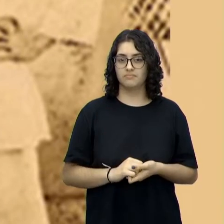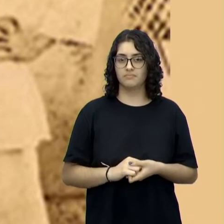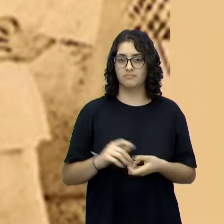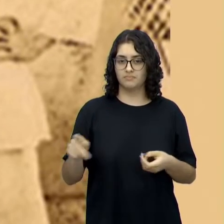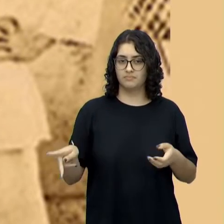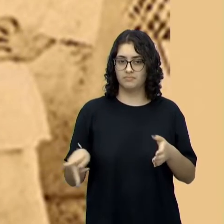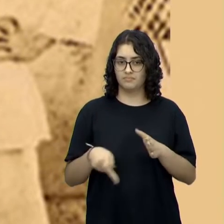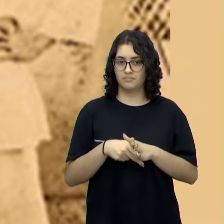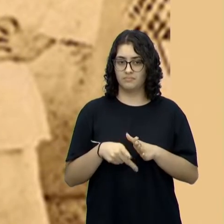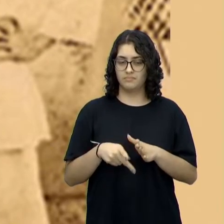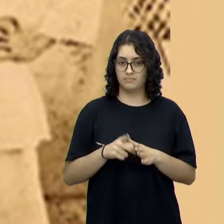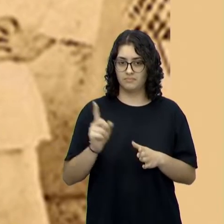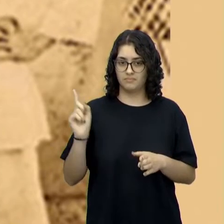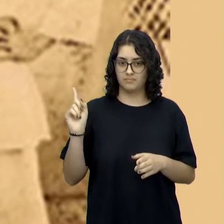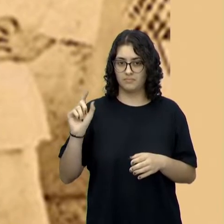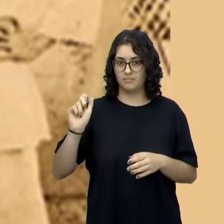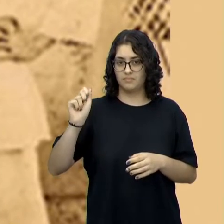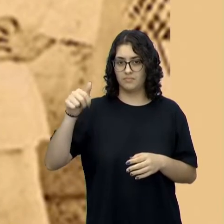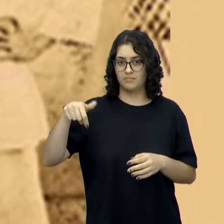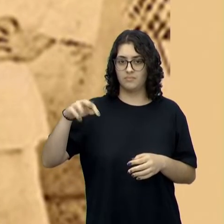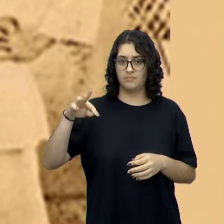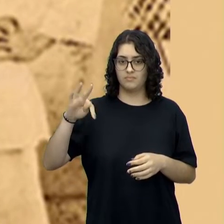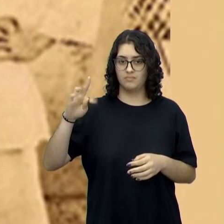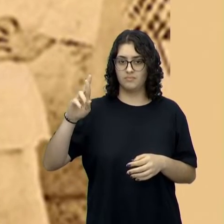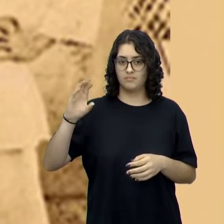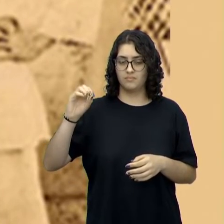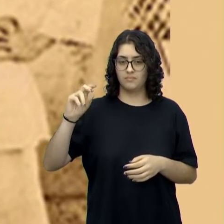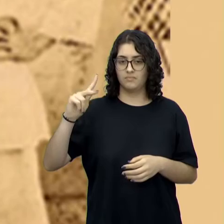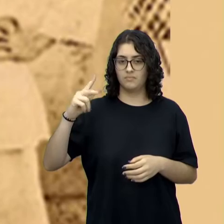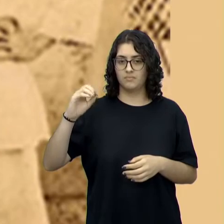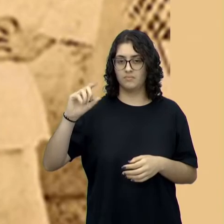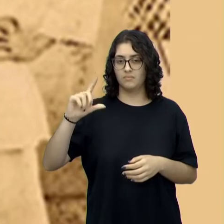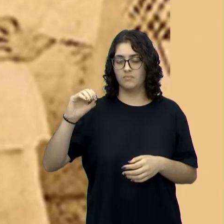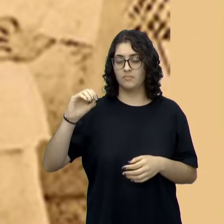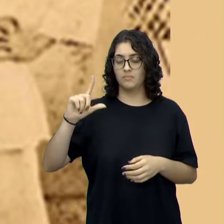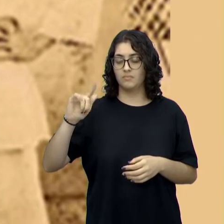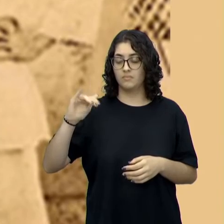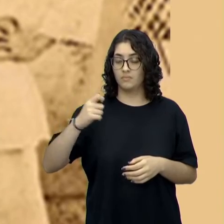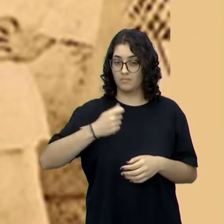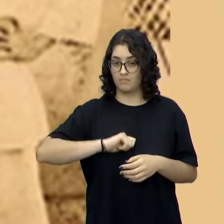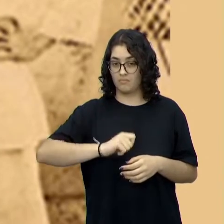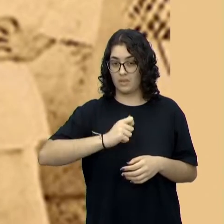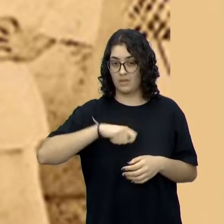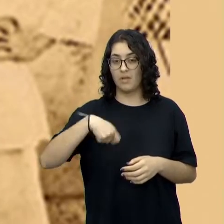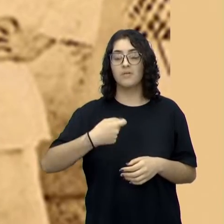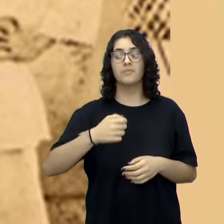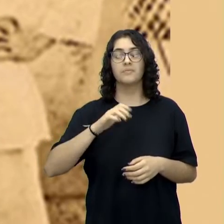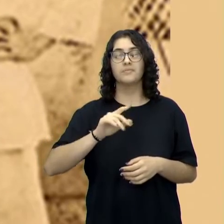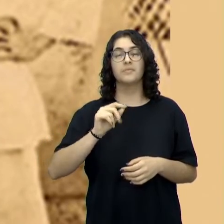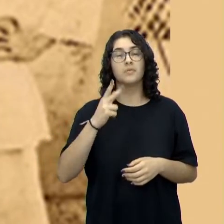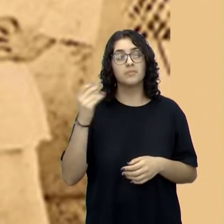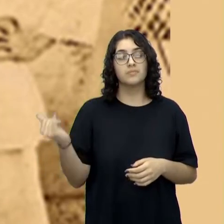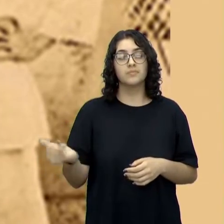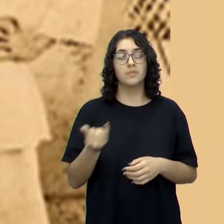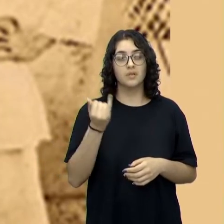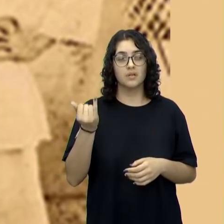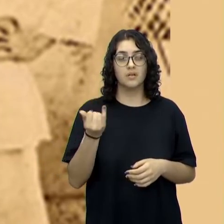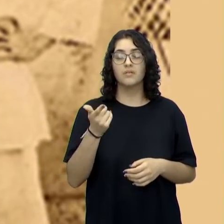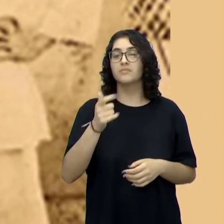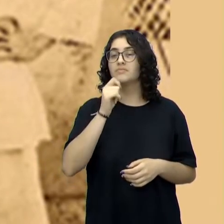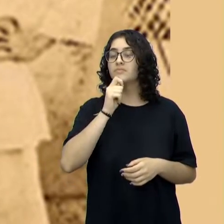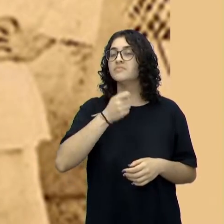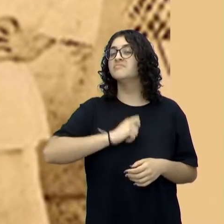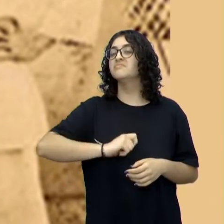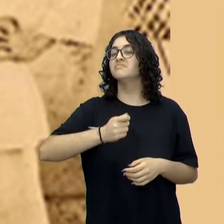Essa questão, então, da antropologia, ela acaba sendo muito importante para a gente nesse sentido, né? E uma definição aí de antropologia,